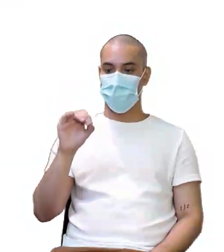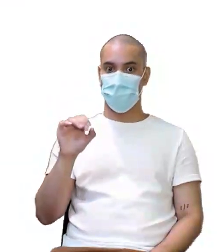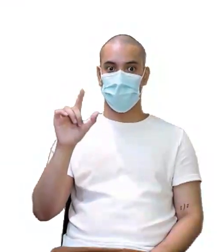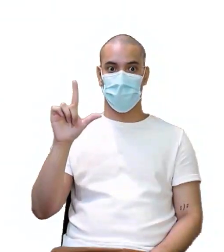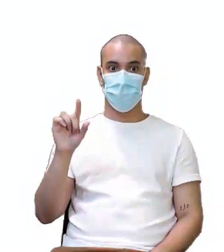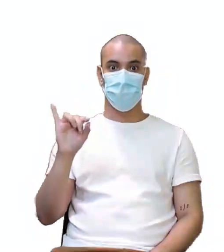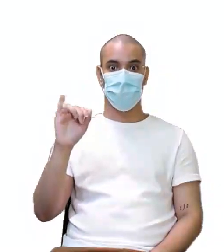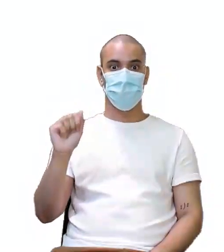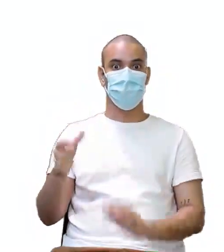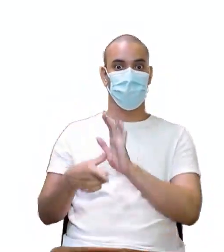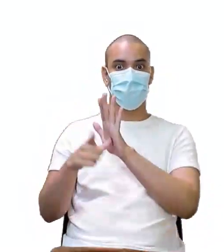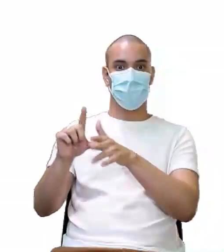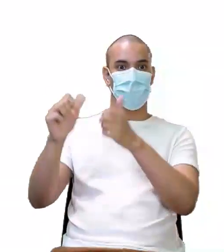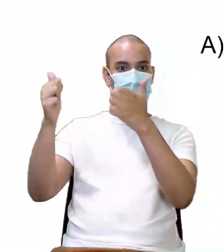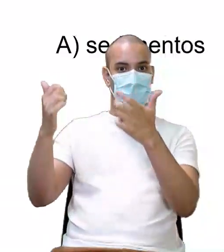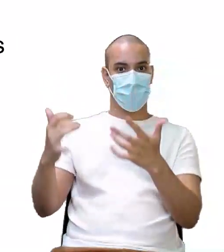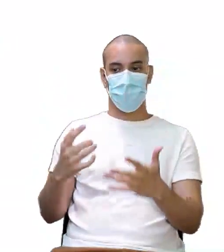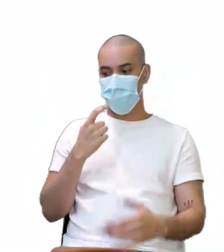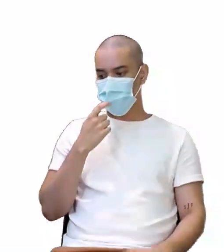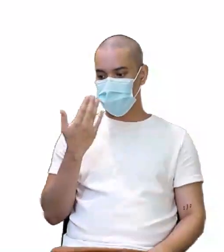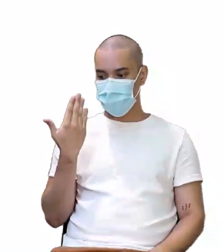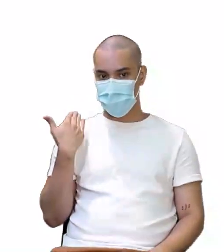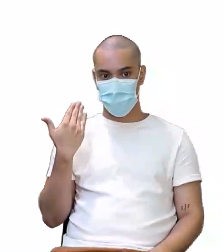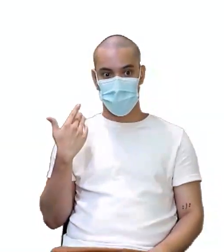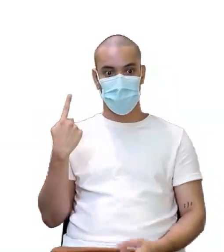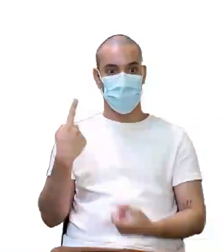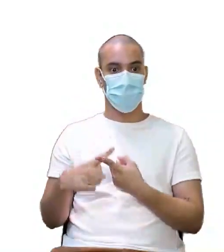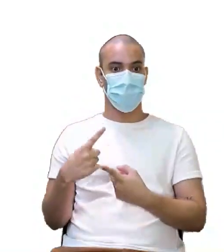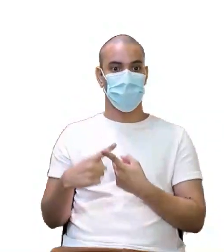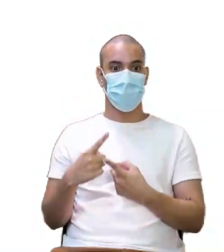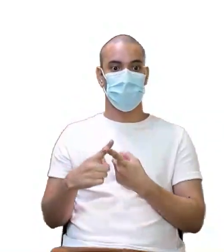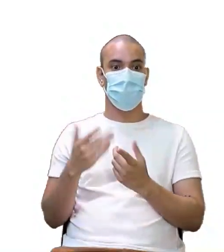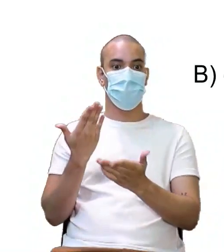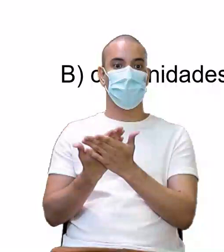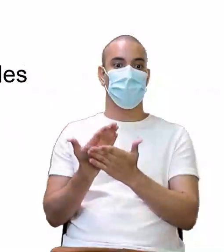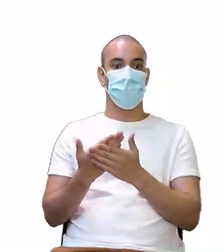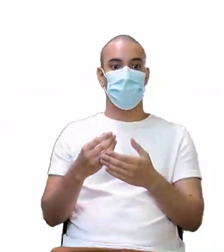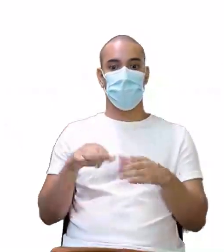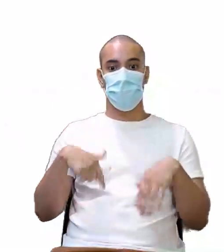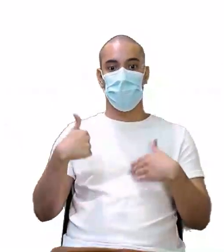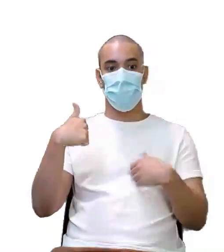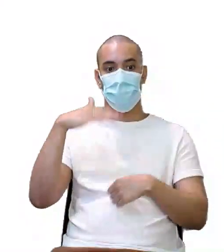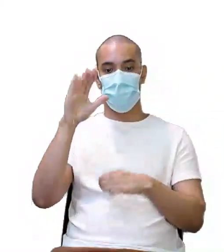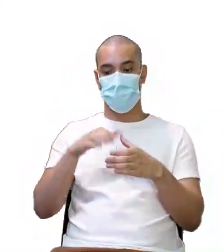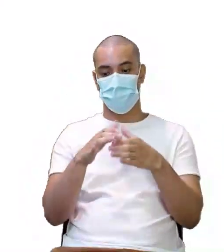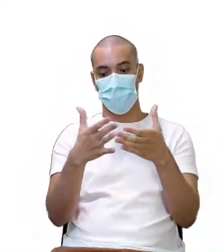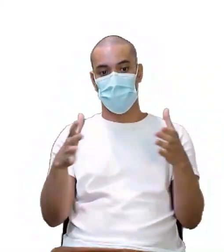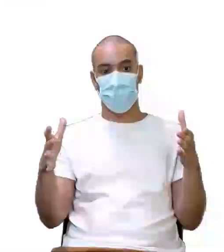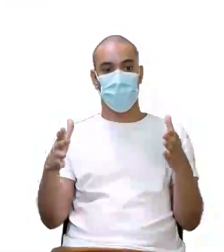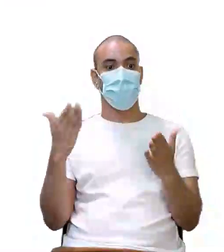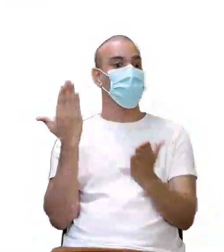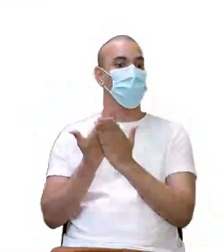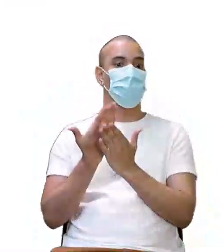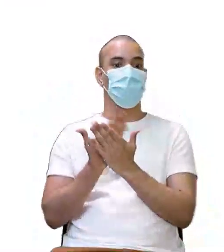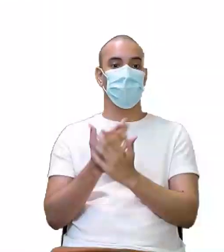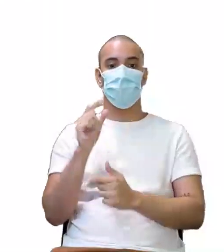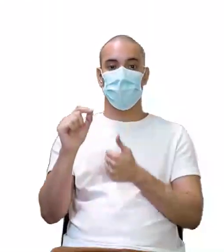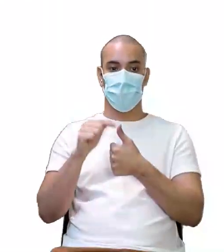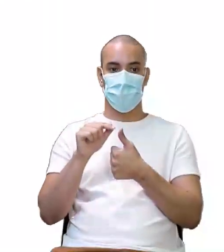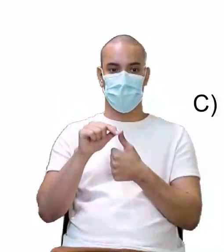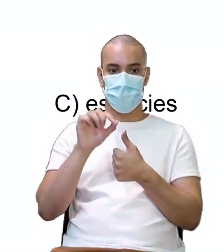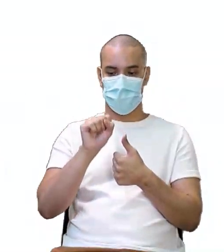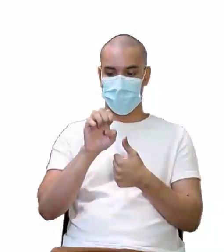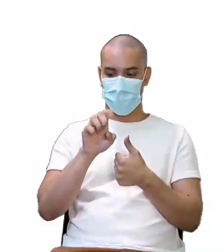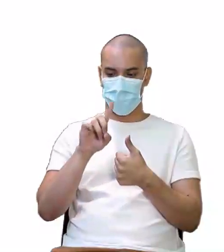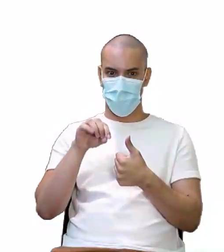ainda agora, né? A cinecologia ela é mais ampla, tá bom? Então,